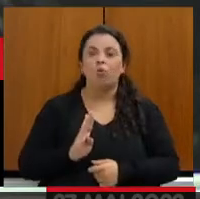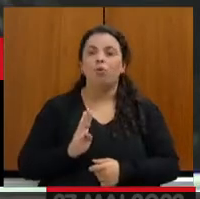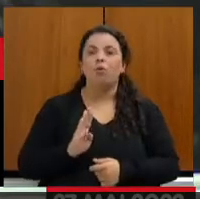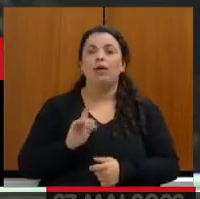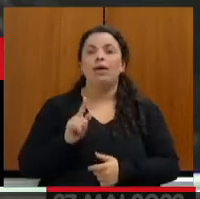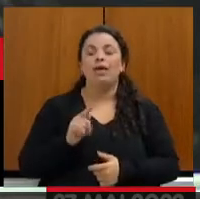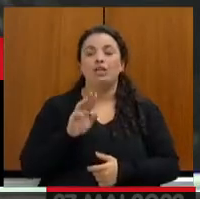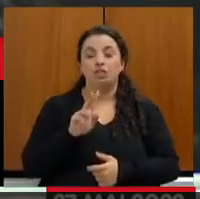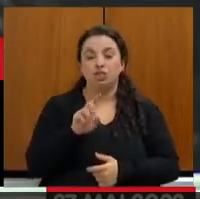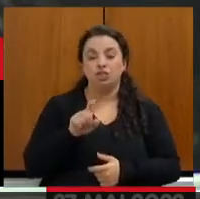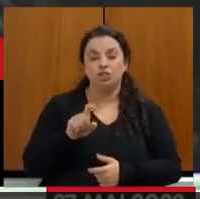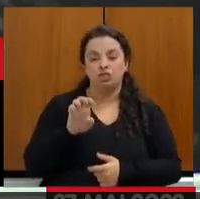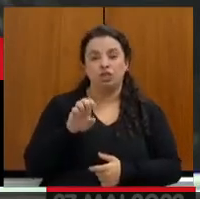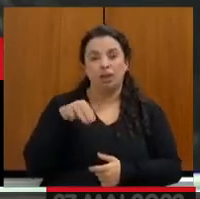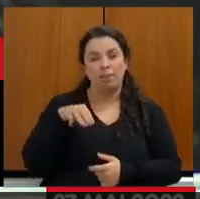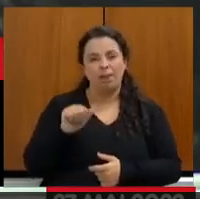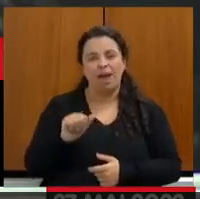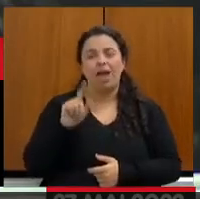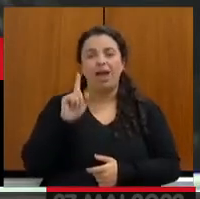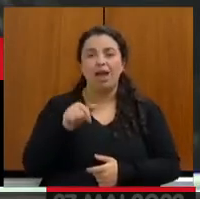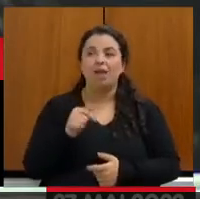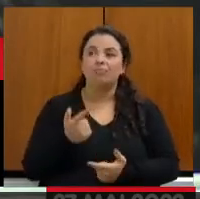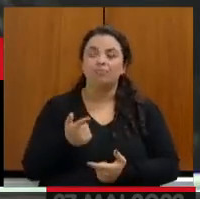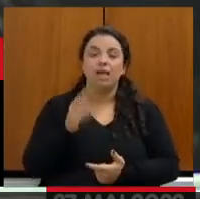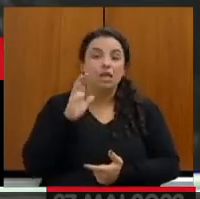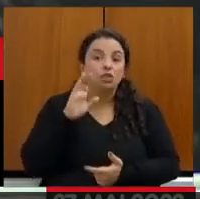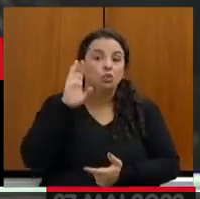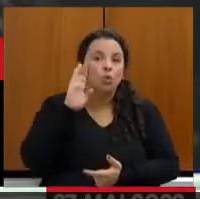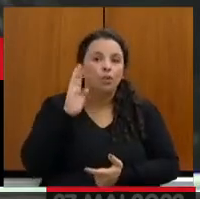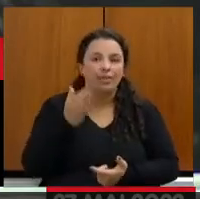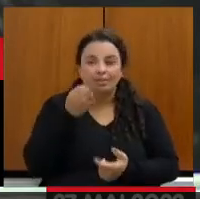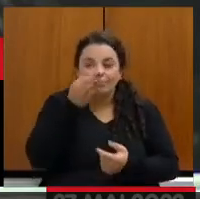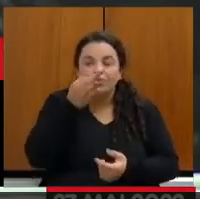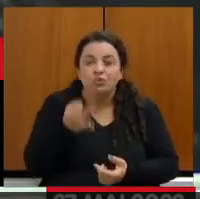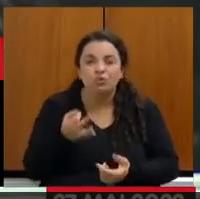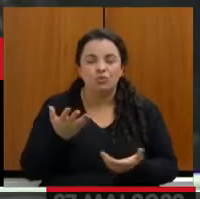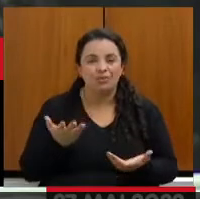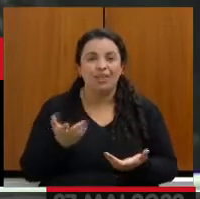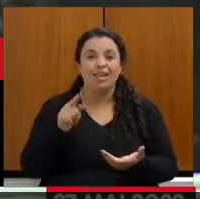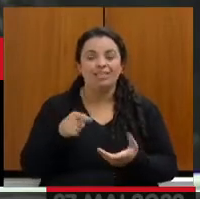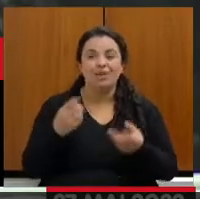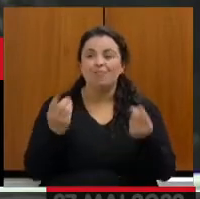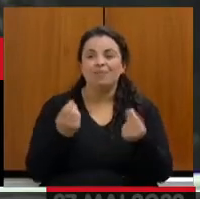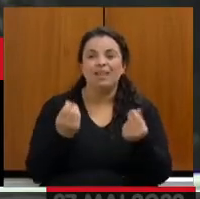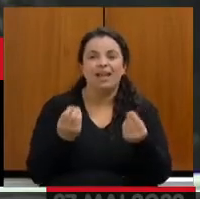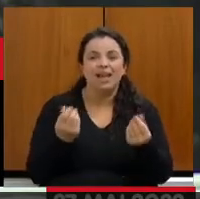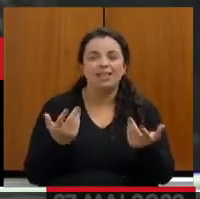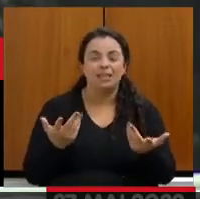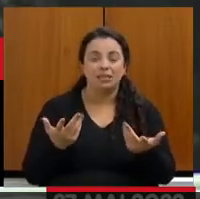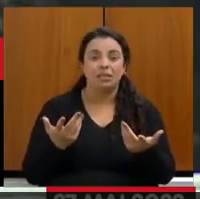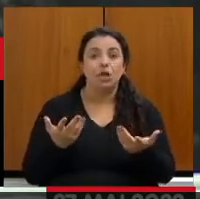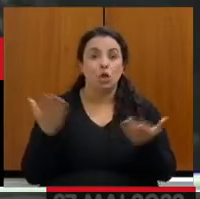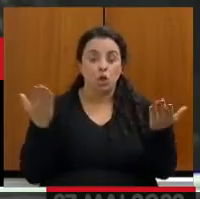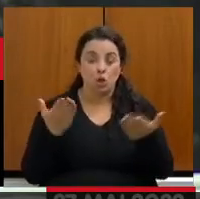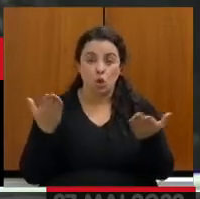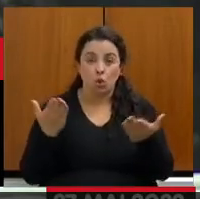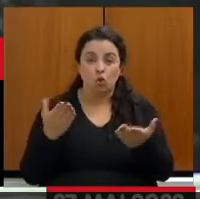expressão feminina EA Escuta ela comporta delicadezas uma das violências mais